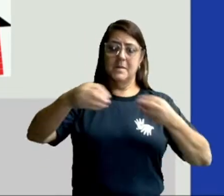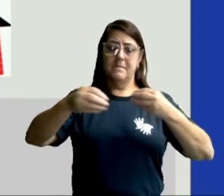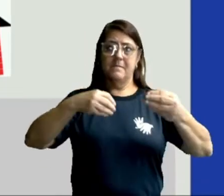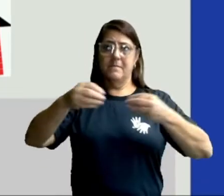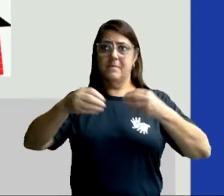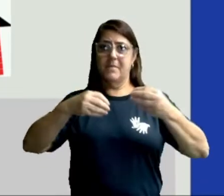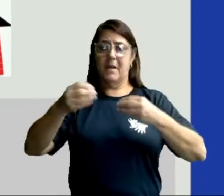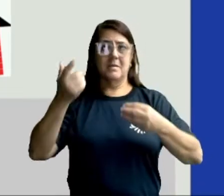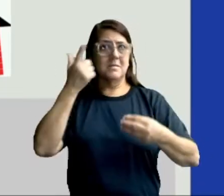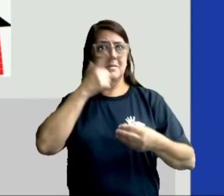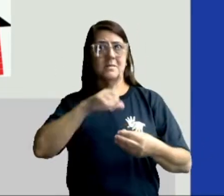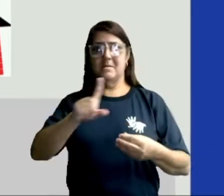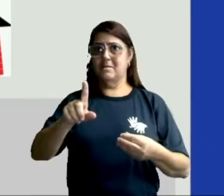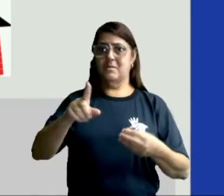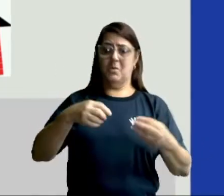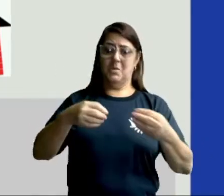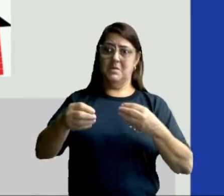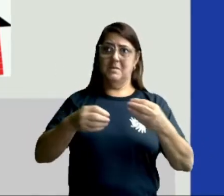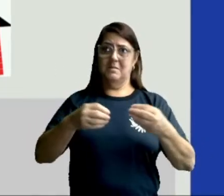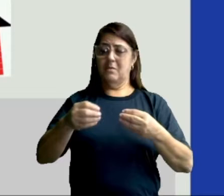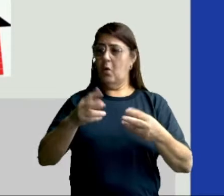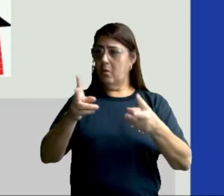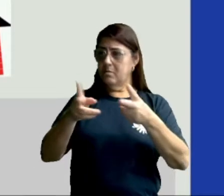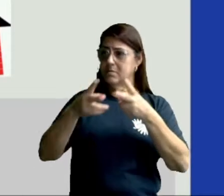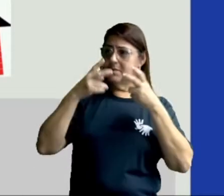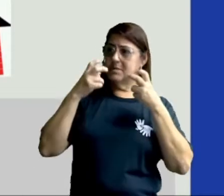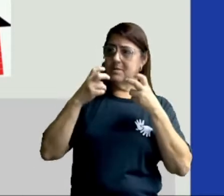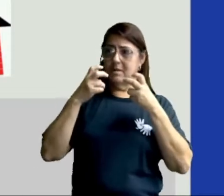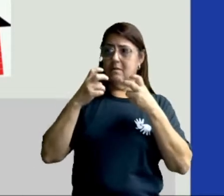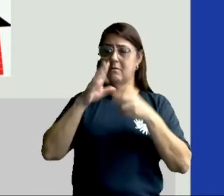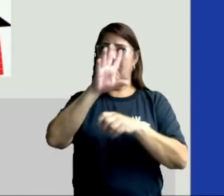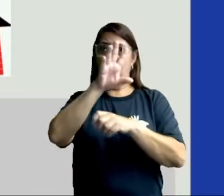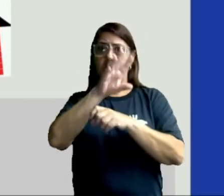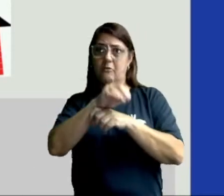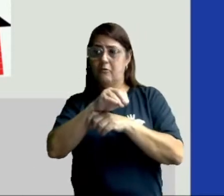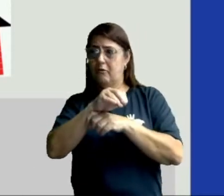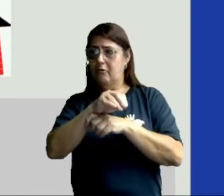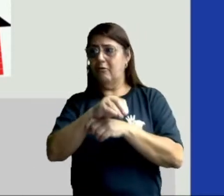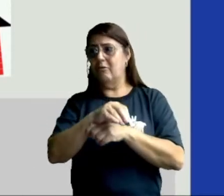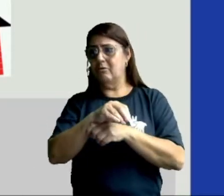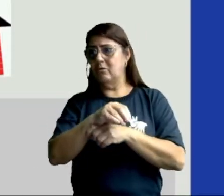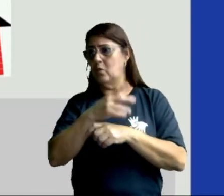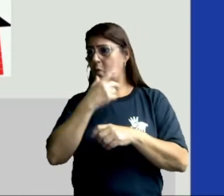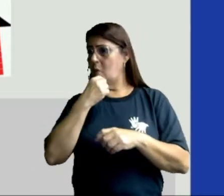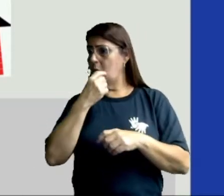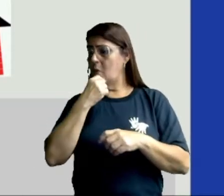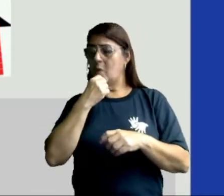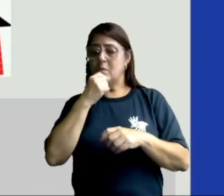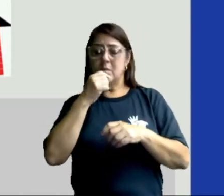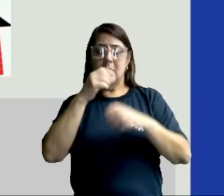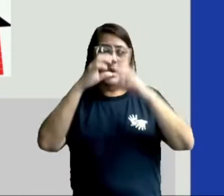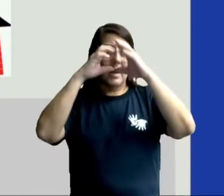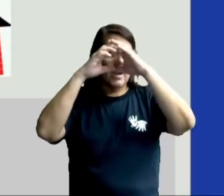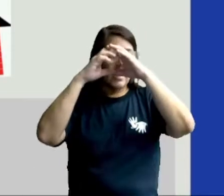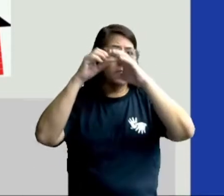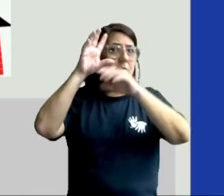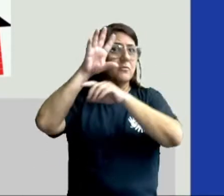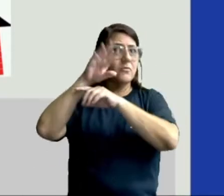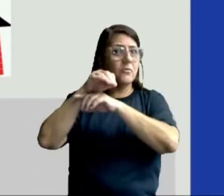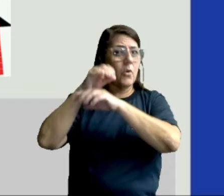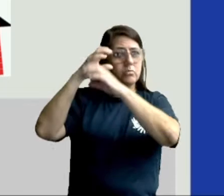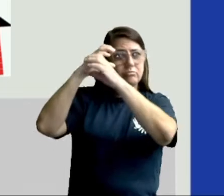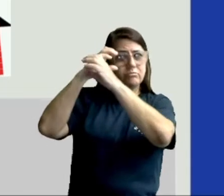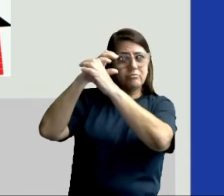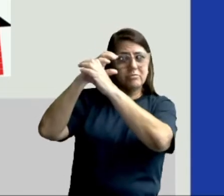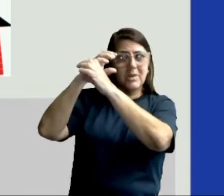sacolas plásticas. E a gente consegue observar aí na imagem que o fotógrafo está protegendo a sua câmera ali no momento que ele está fotografando